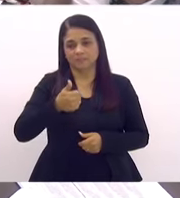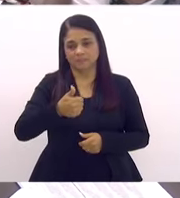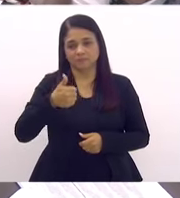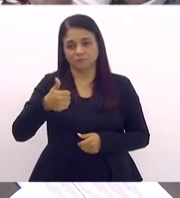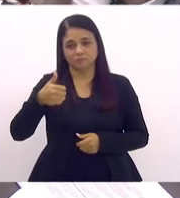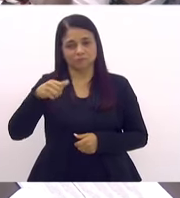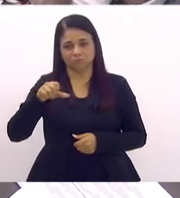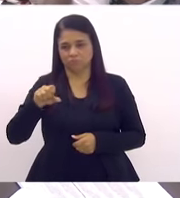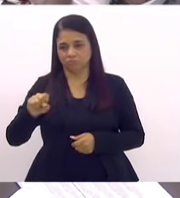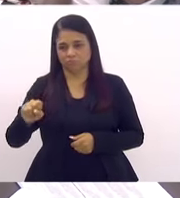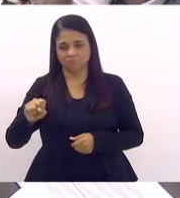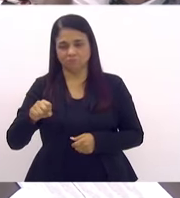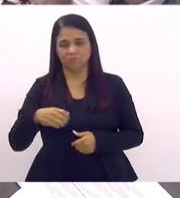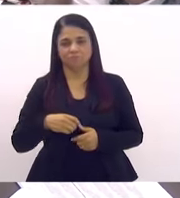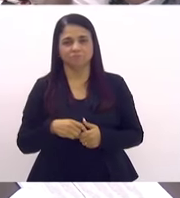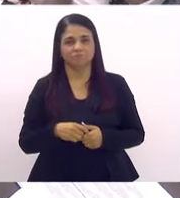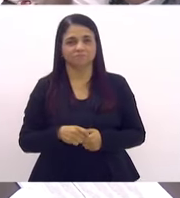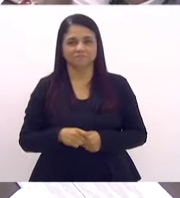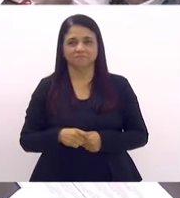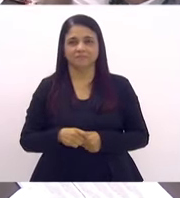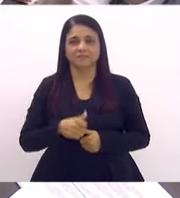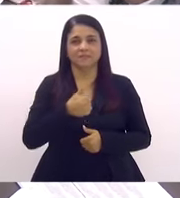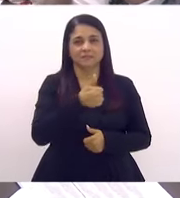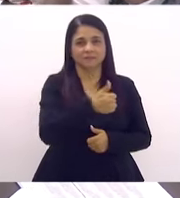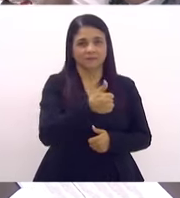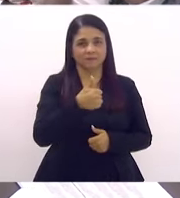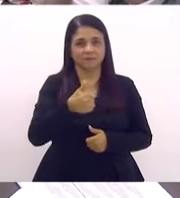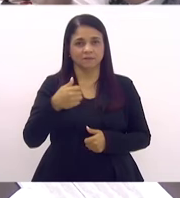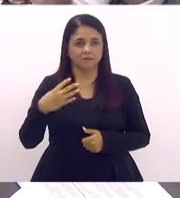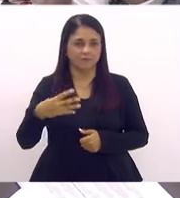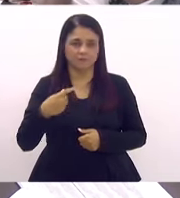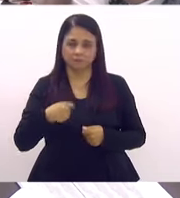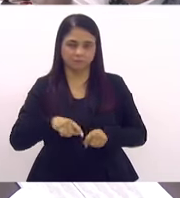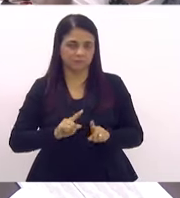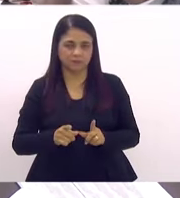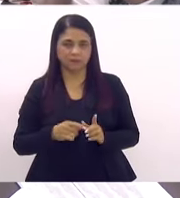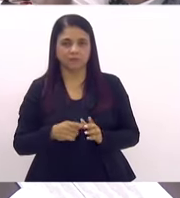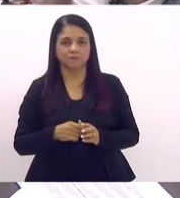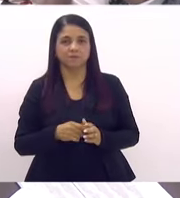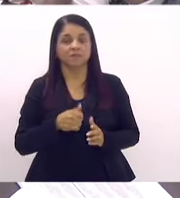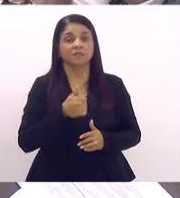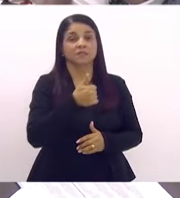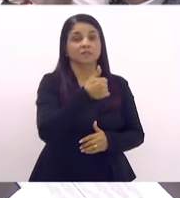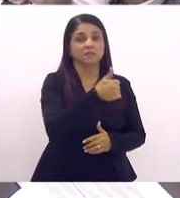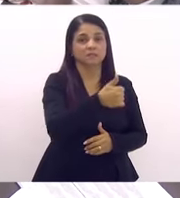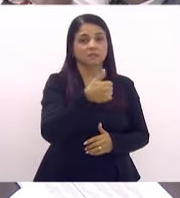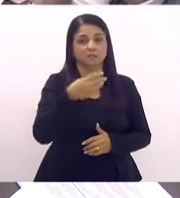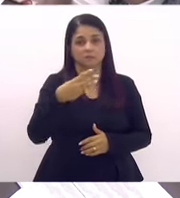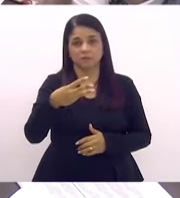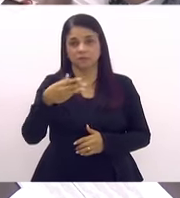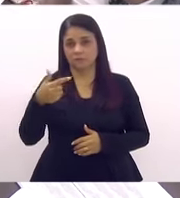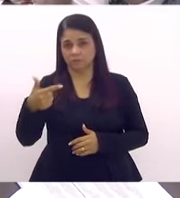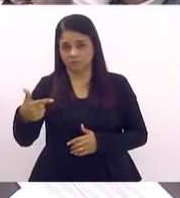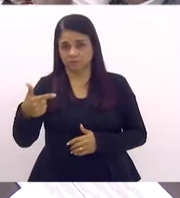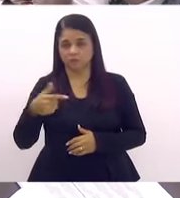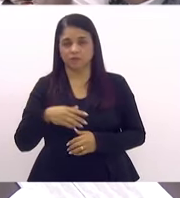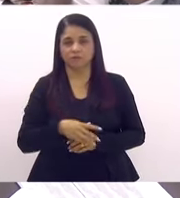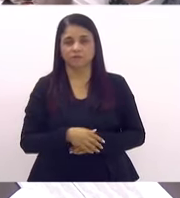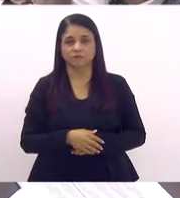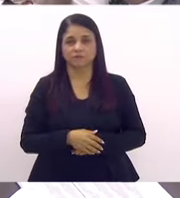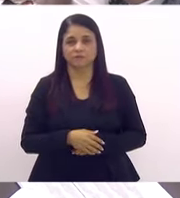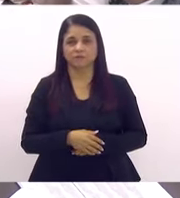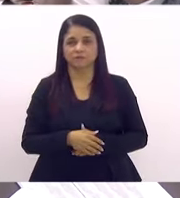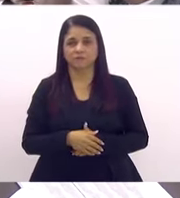113 está com emenda também. E o 113 também está com emenda, não há necessidade. 132. É o meu. Que